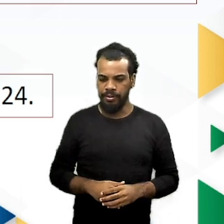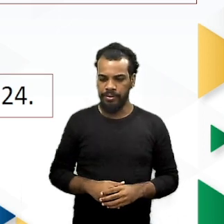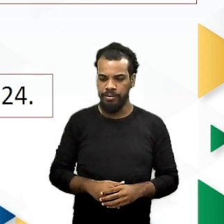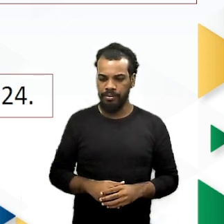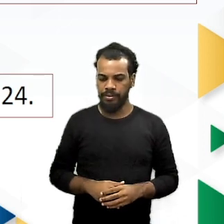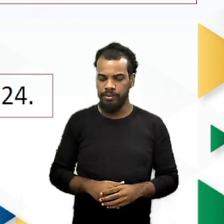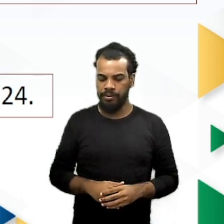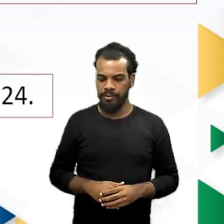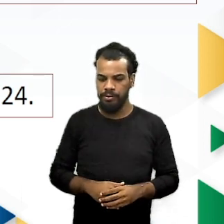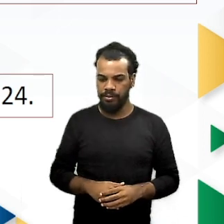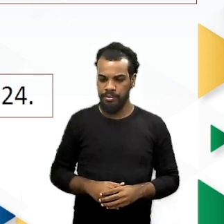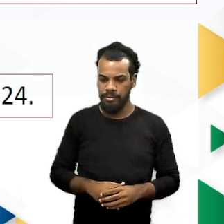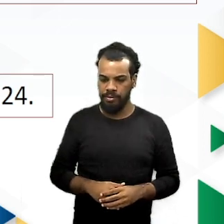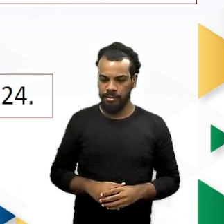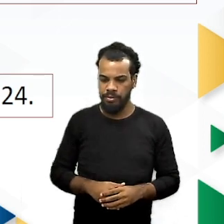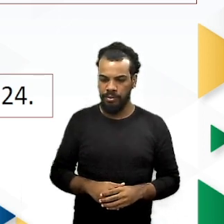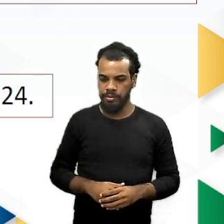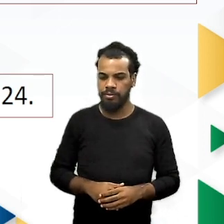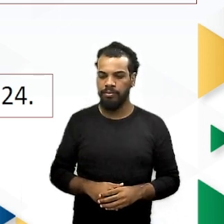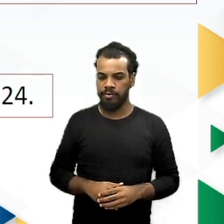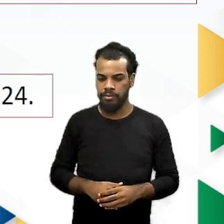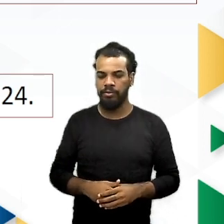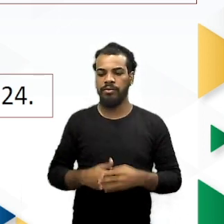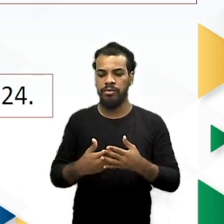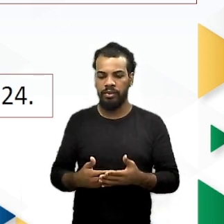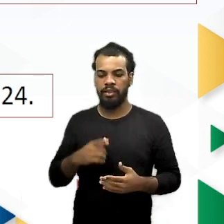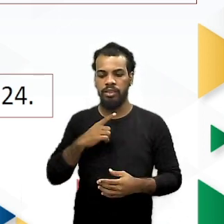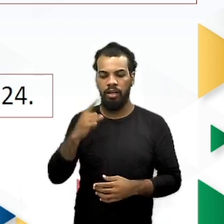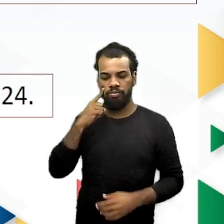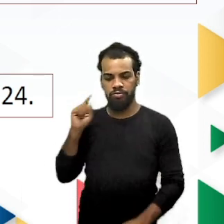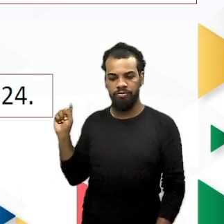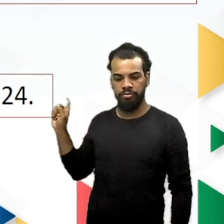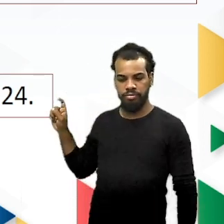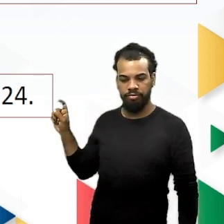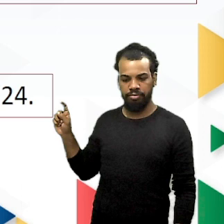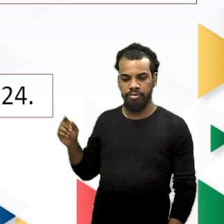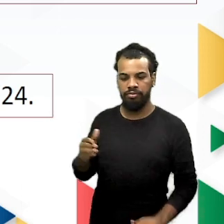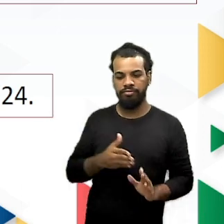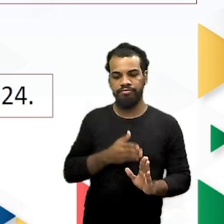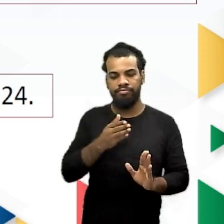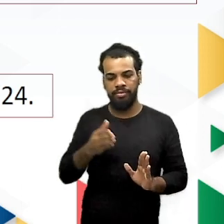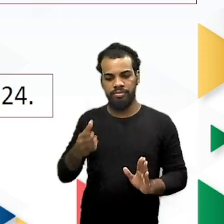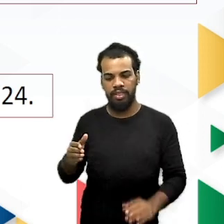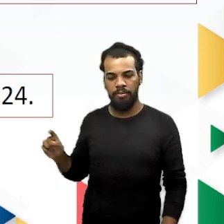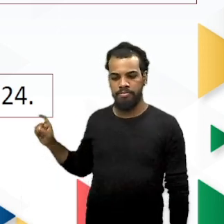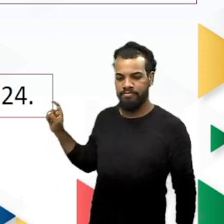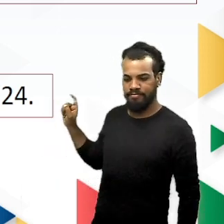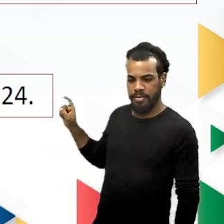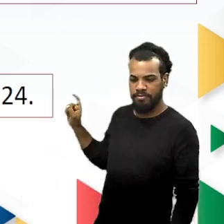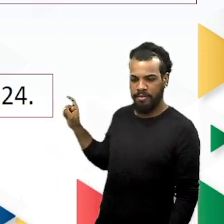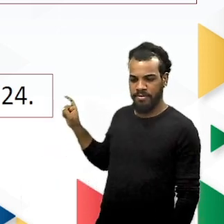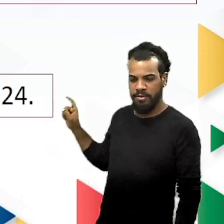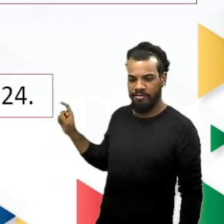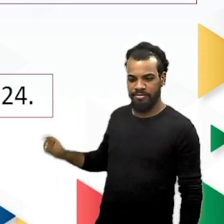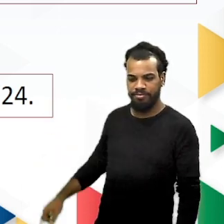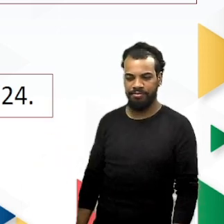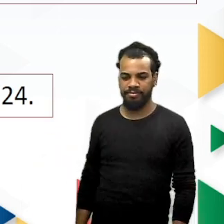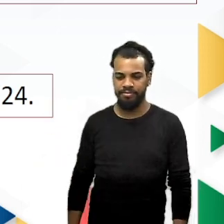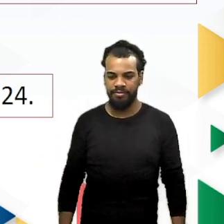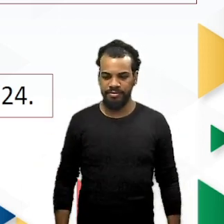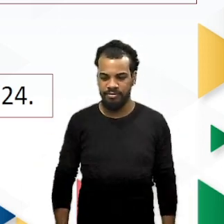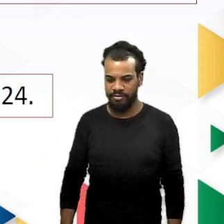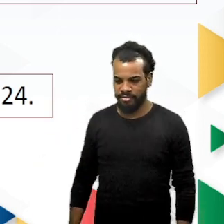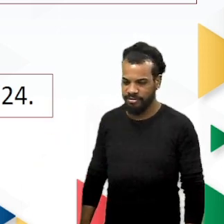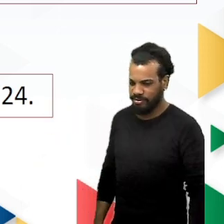0, 6, 12, 18, 24. Percebeu que eu estou adicionando sempre 6 também? Ó? 0 para 6